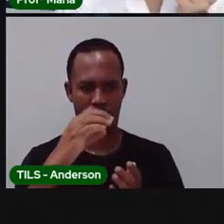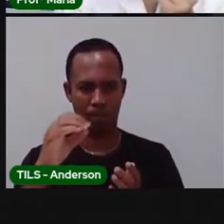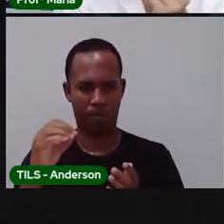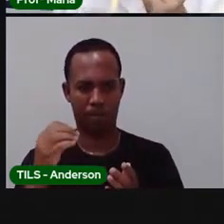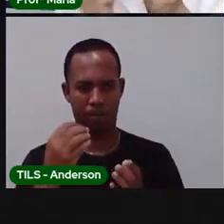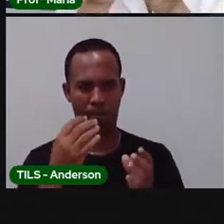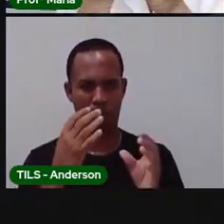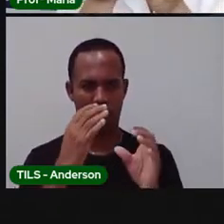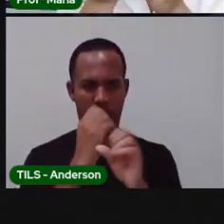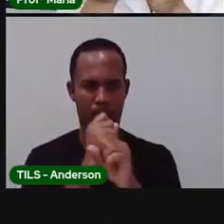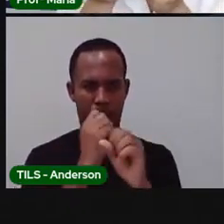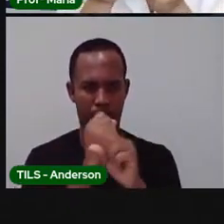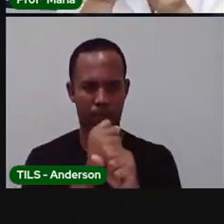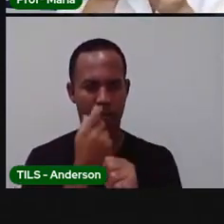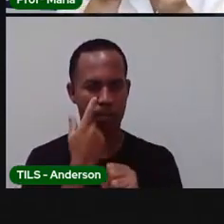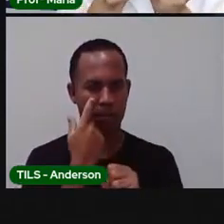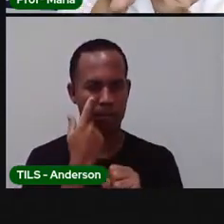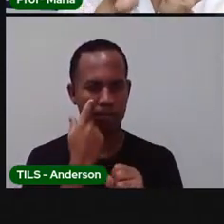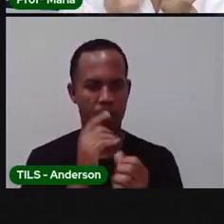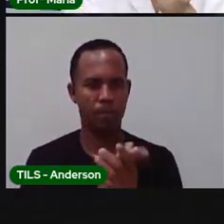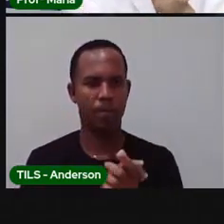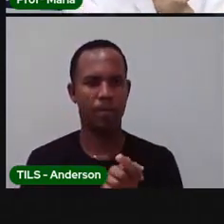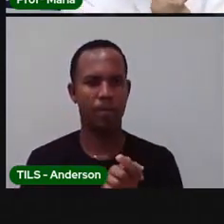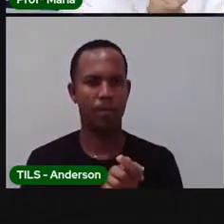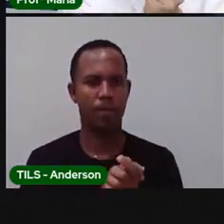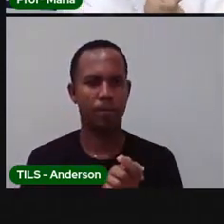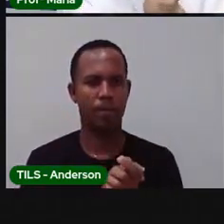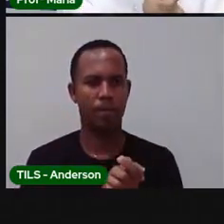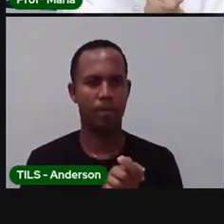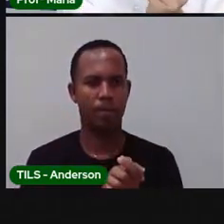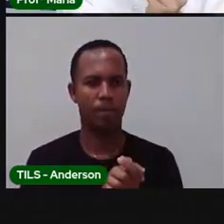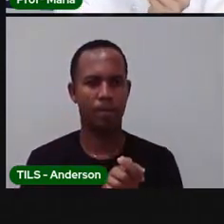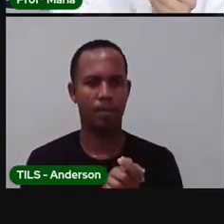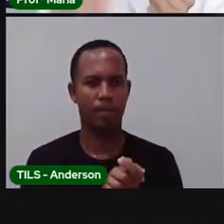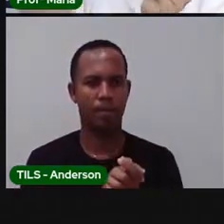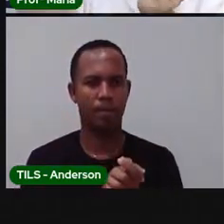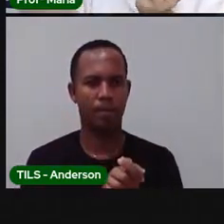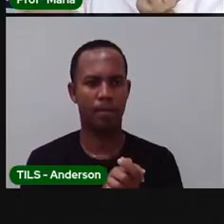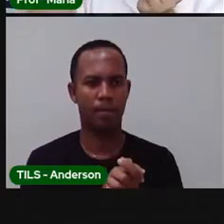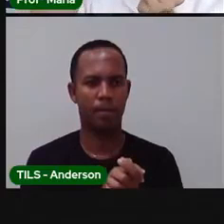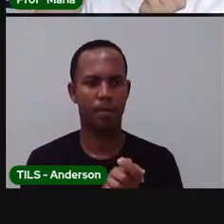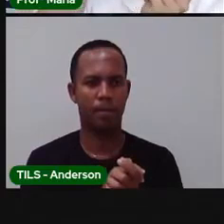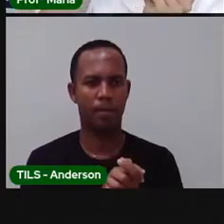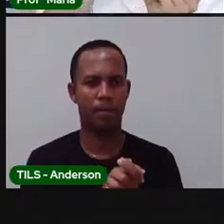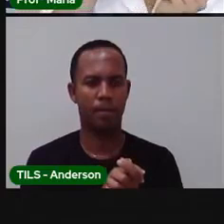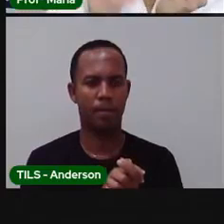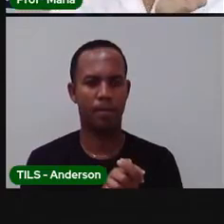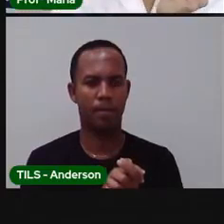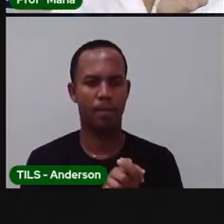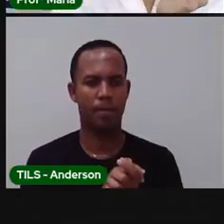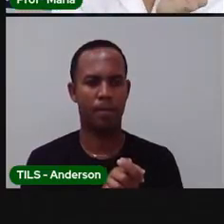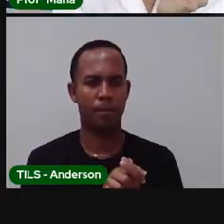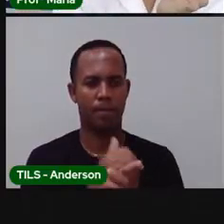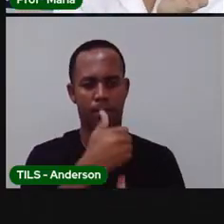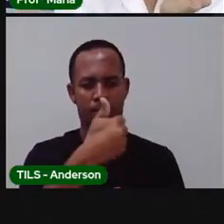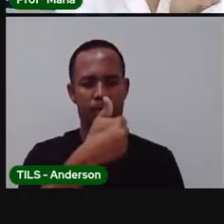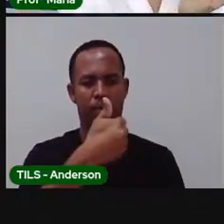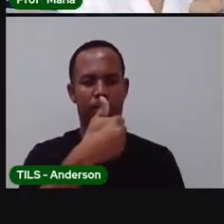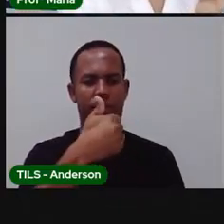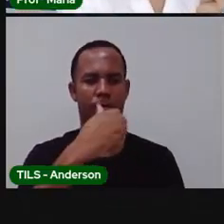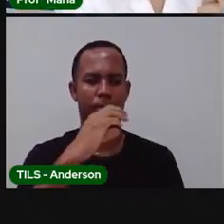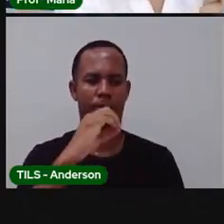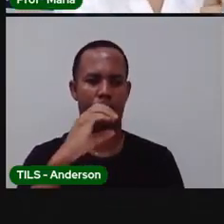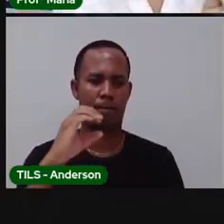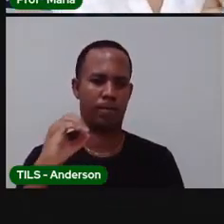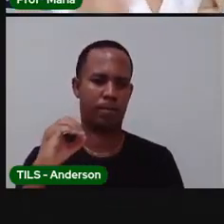agora, ó, com mais 100, 300. Com mais 100, ó,